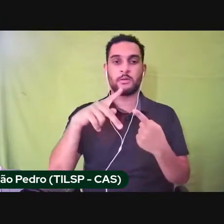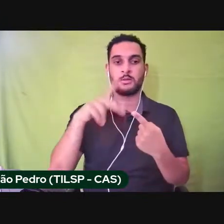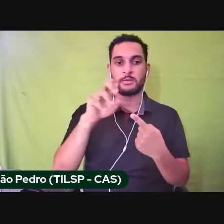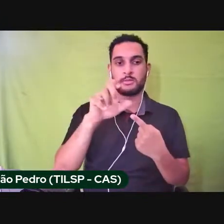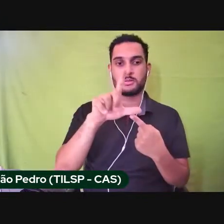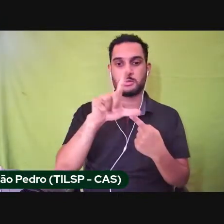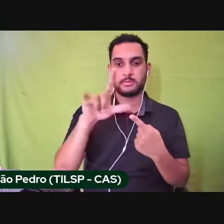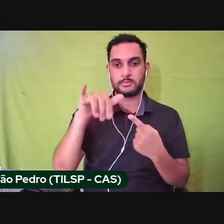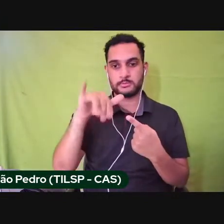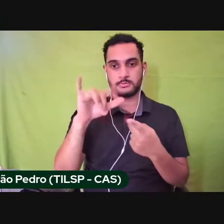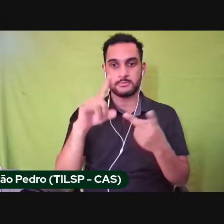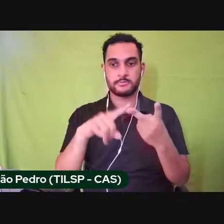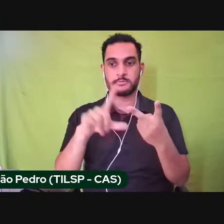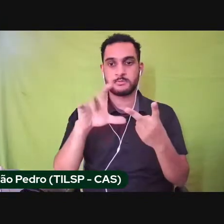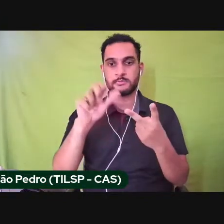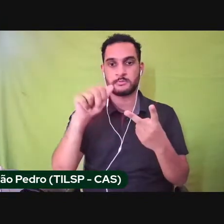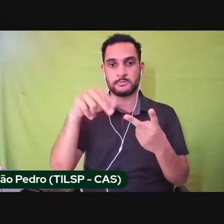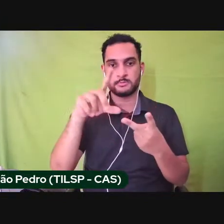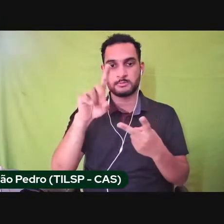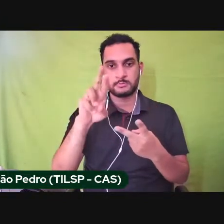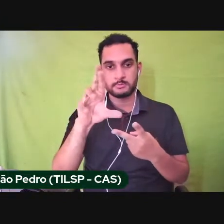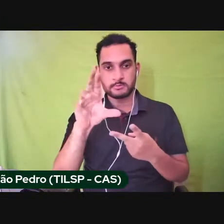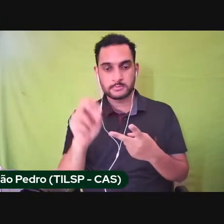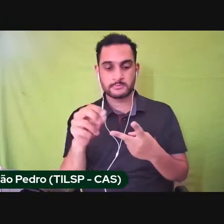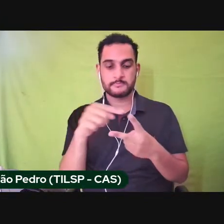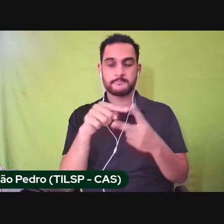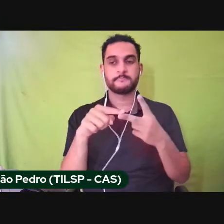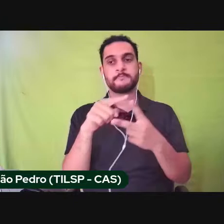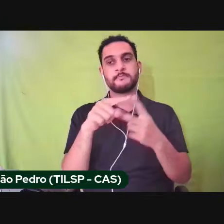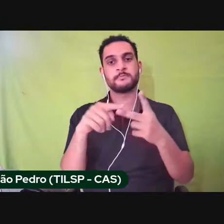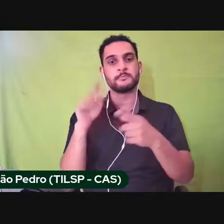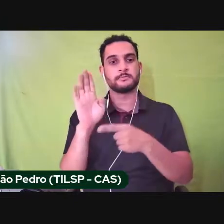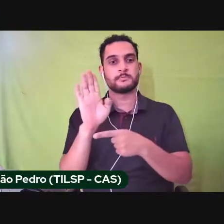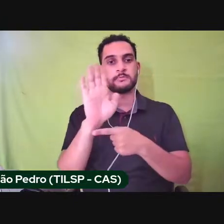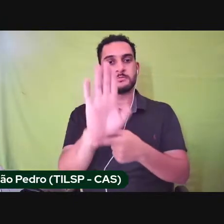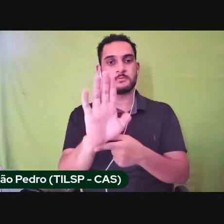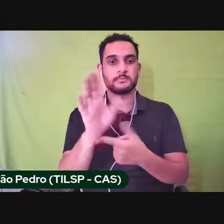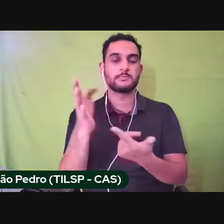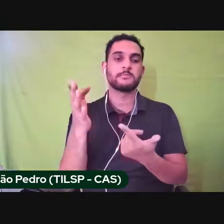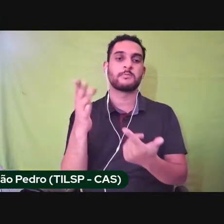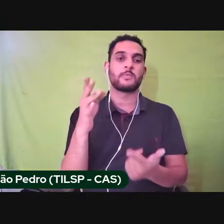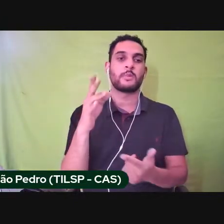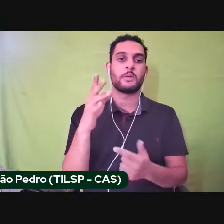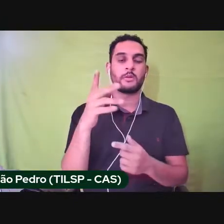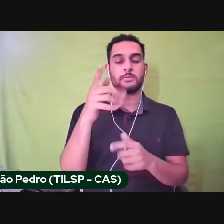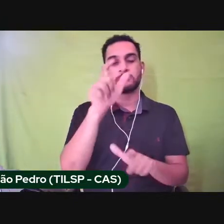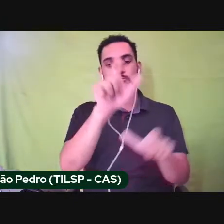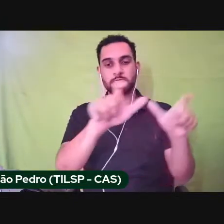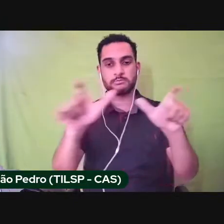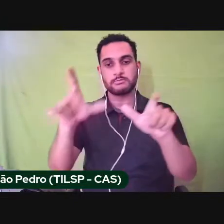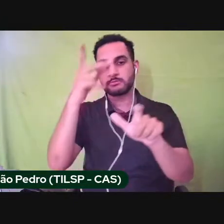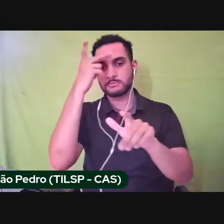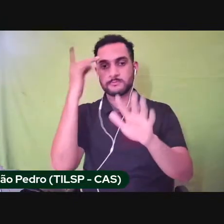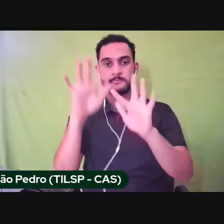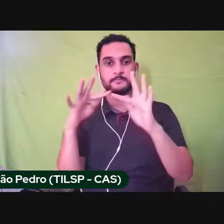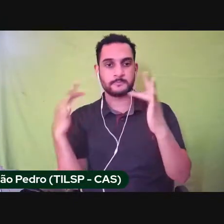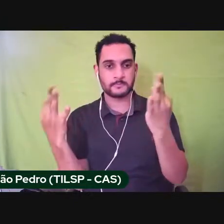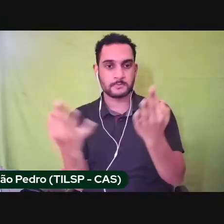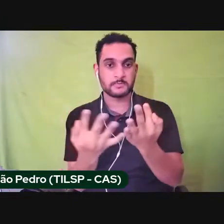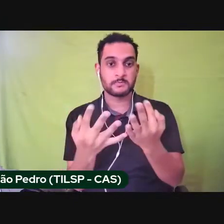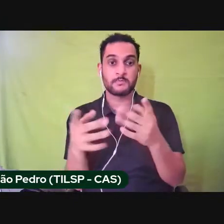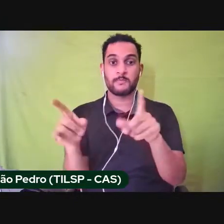Rosa, colaboradores da instituição, usuários e familiares, colaboradores